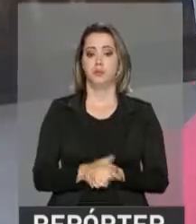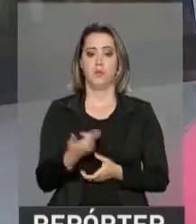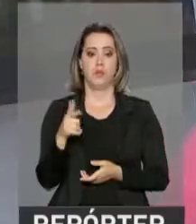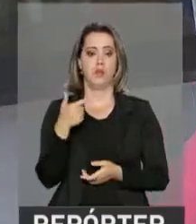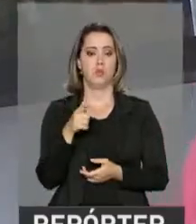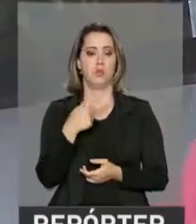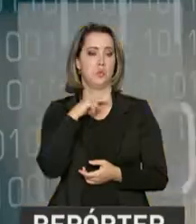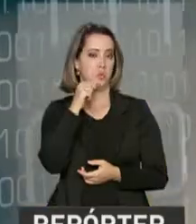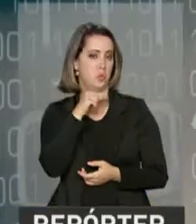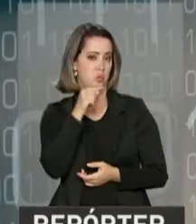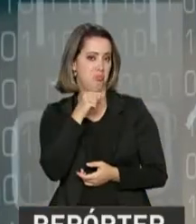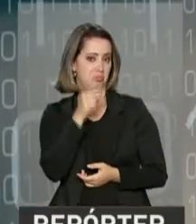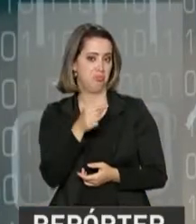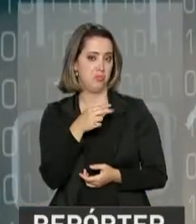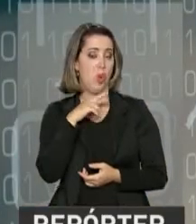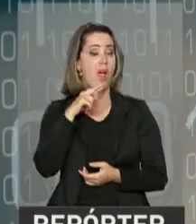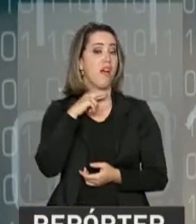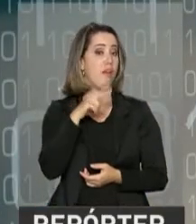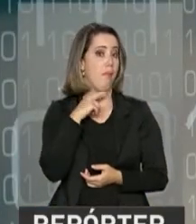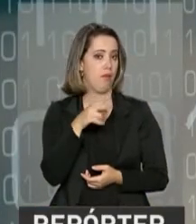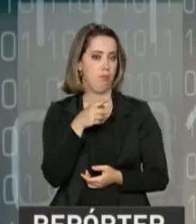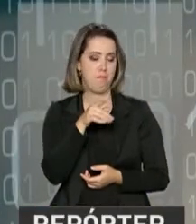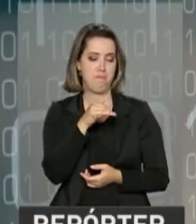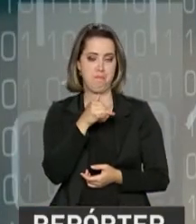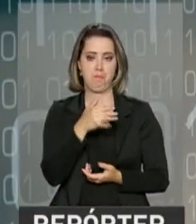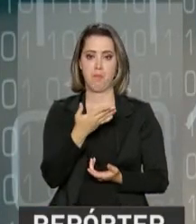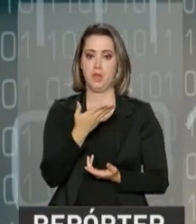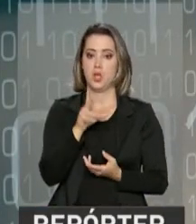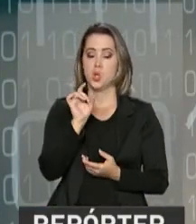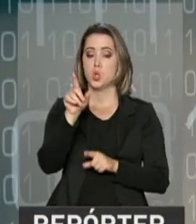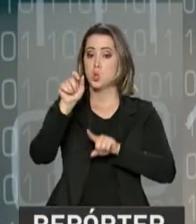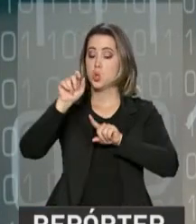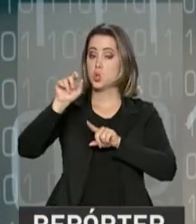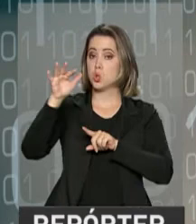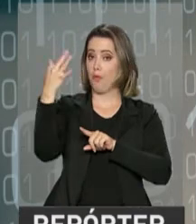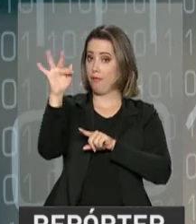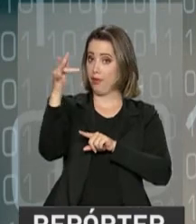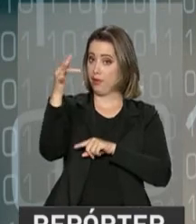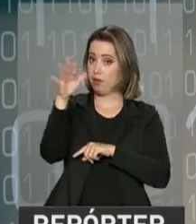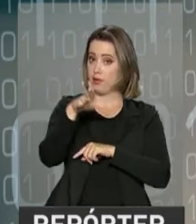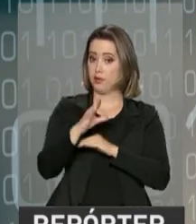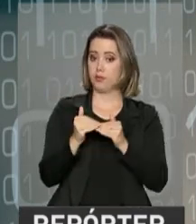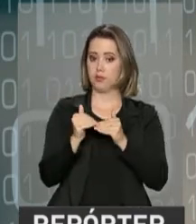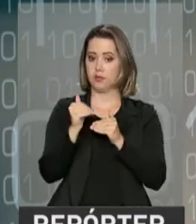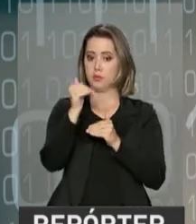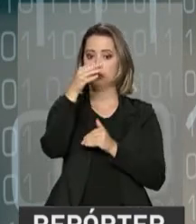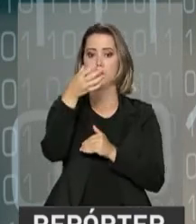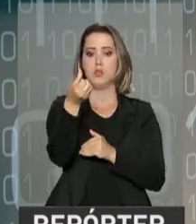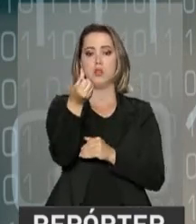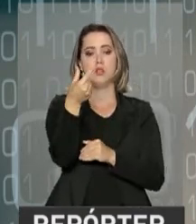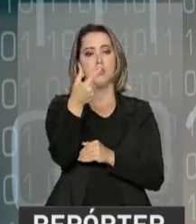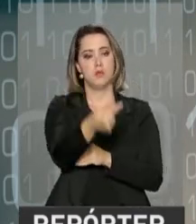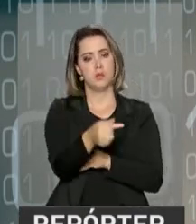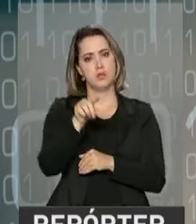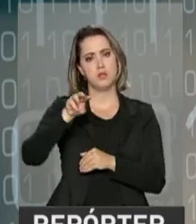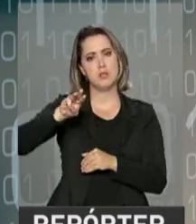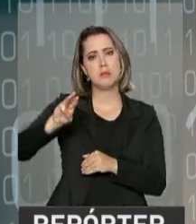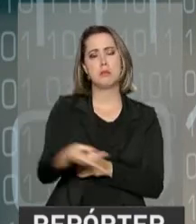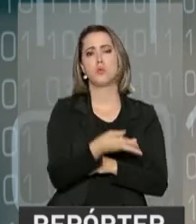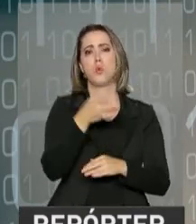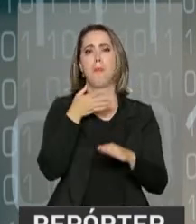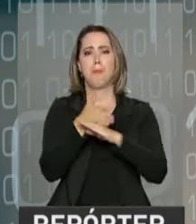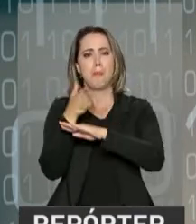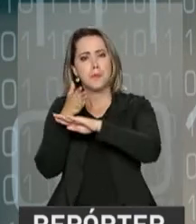não só no mês de fevereiro deste ano a banda larga 4g registrou 67 milhões de acessos